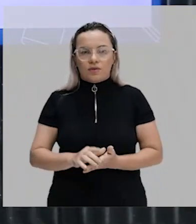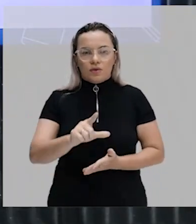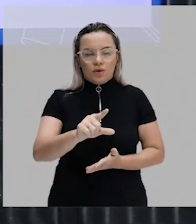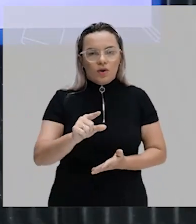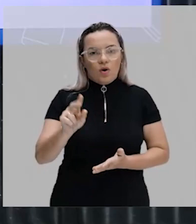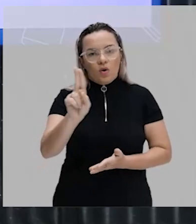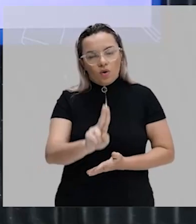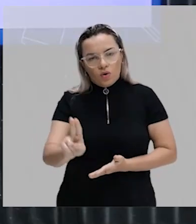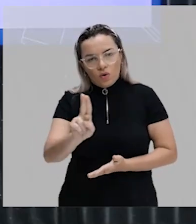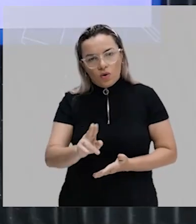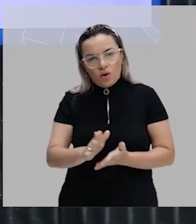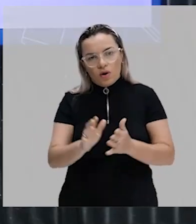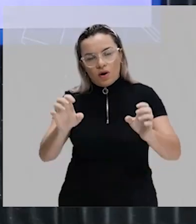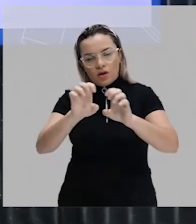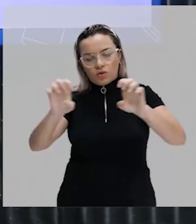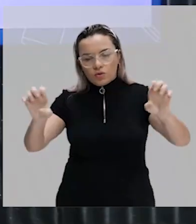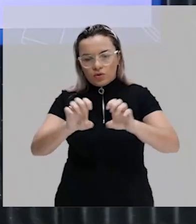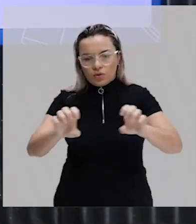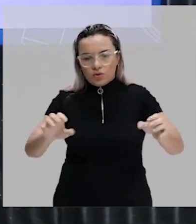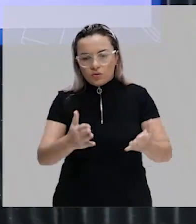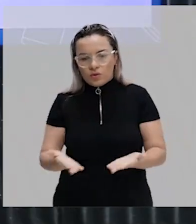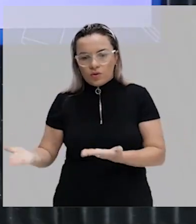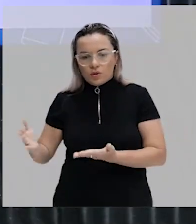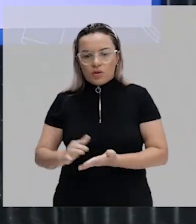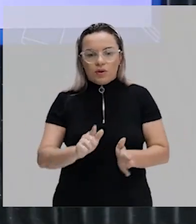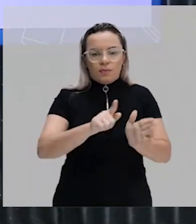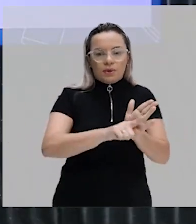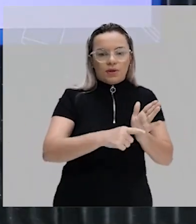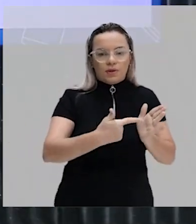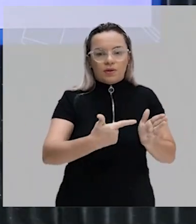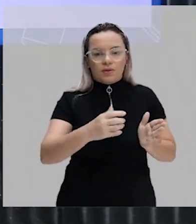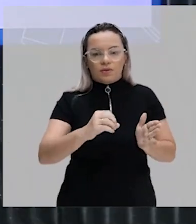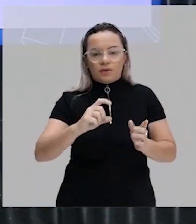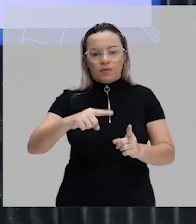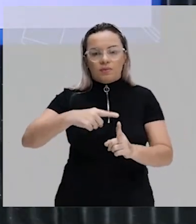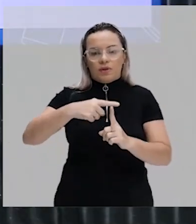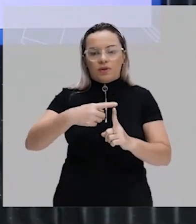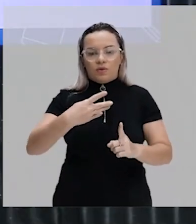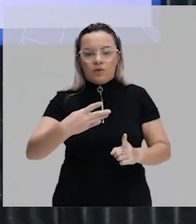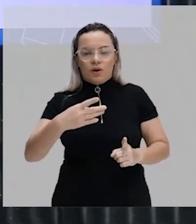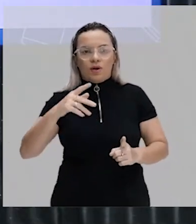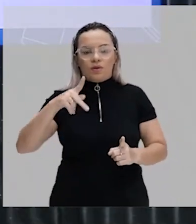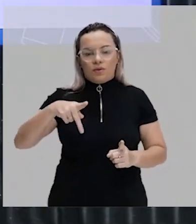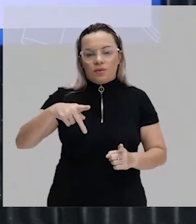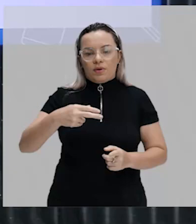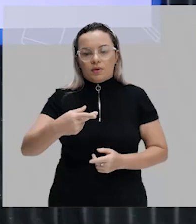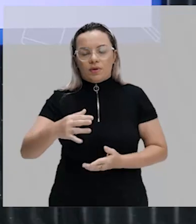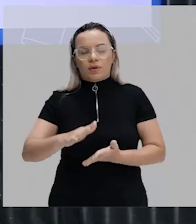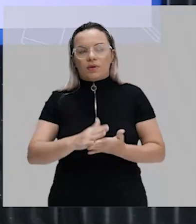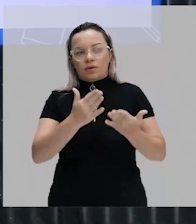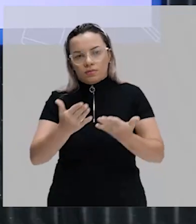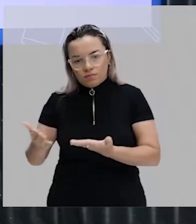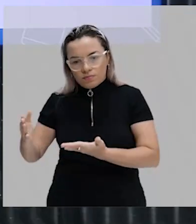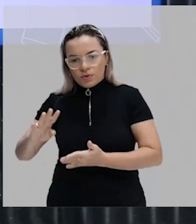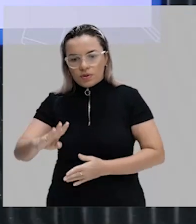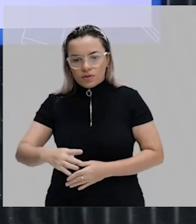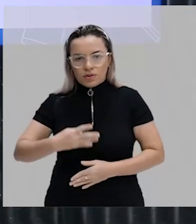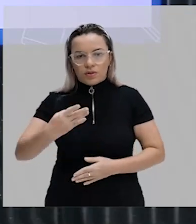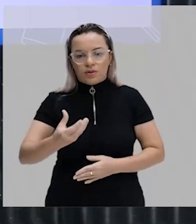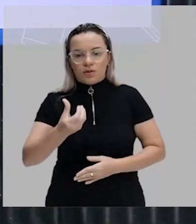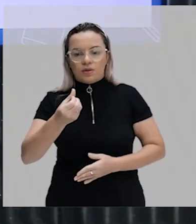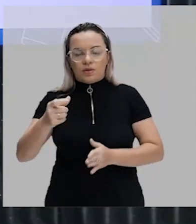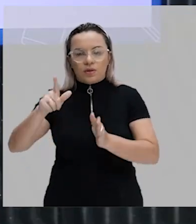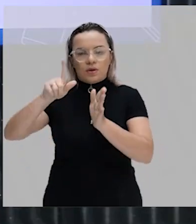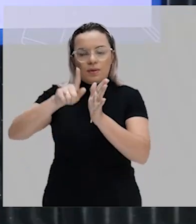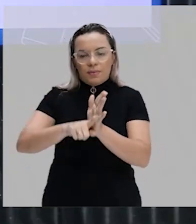por menos 20 mais 4P, e vou igualar a equação QD, que é dada por